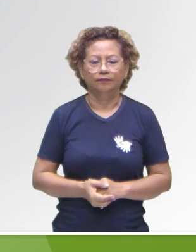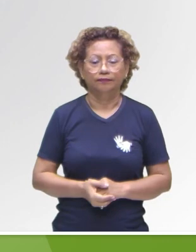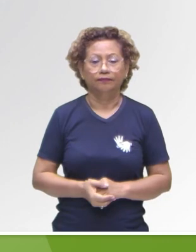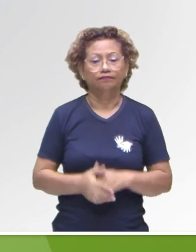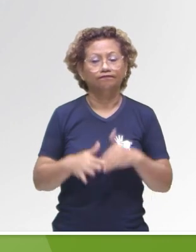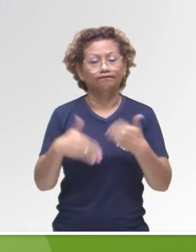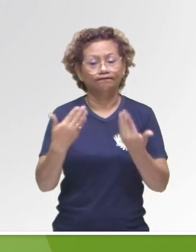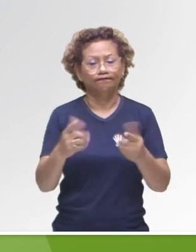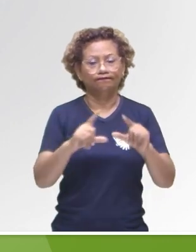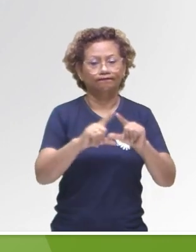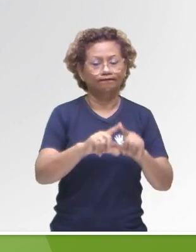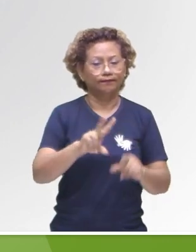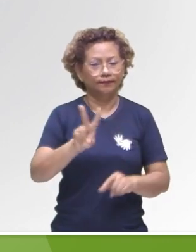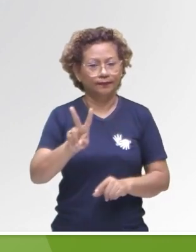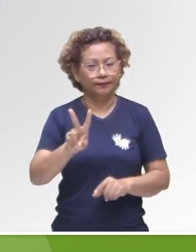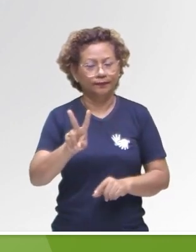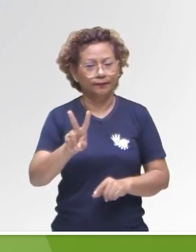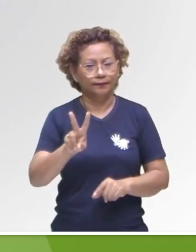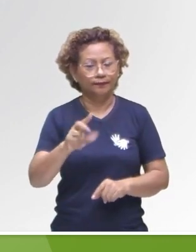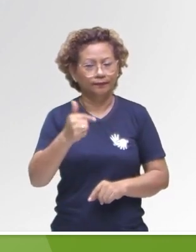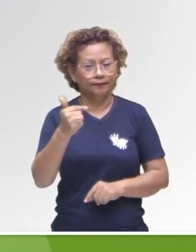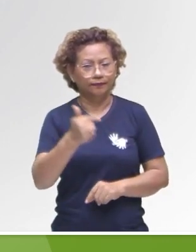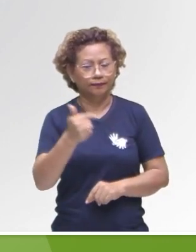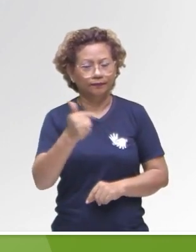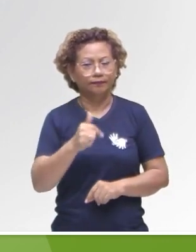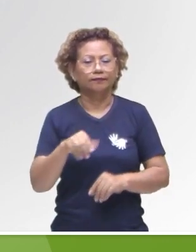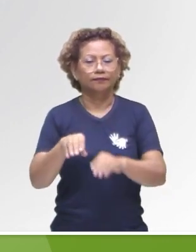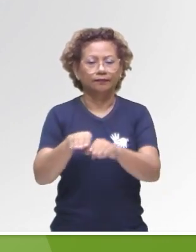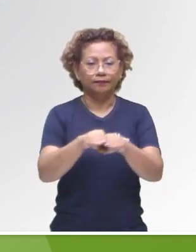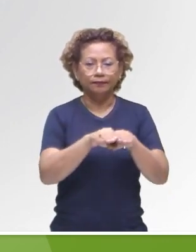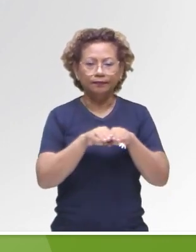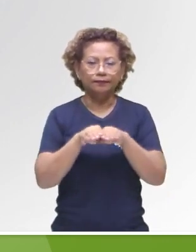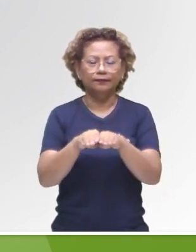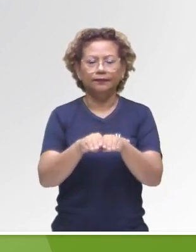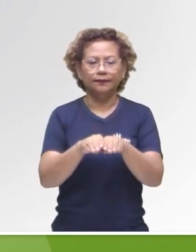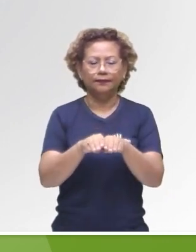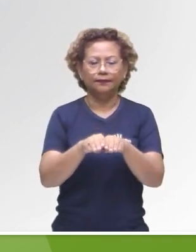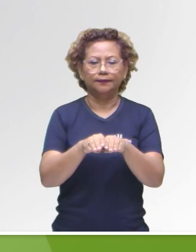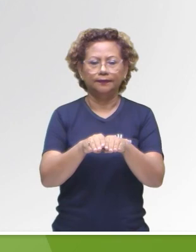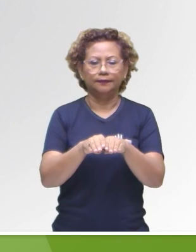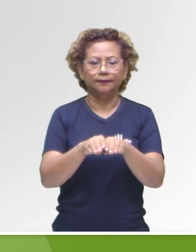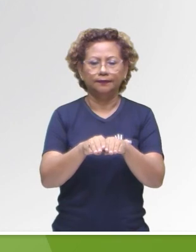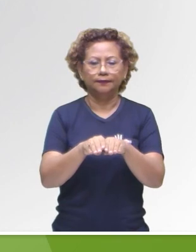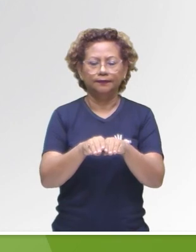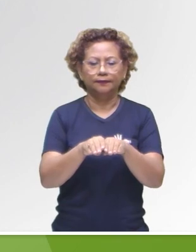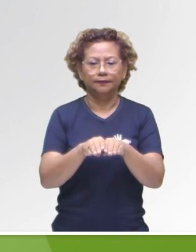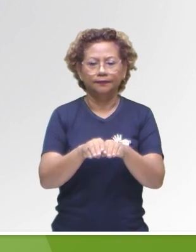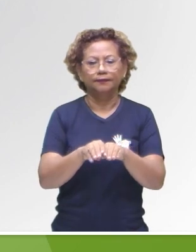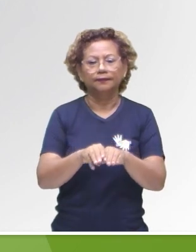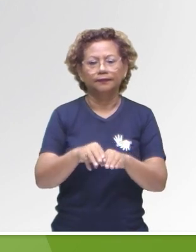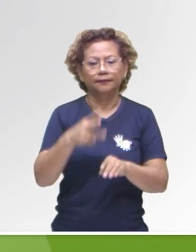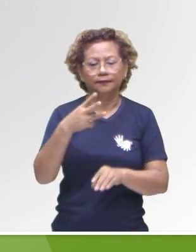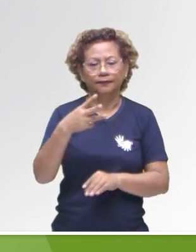Logo, o ΔV no segundo capacitor, ele vale 3 volts.